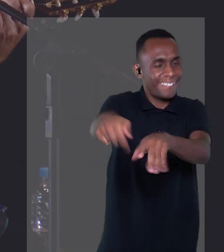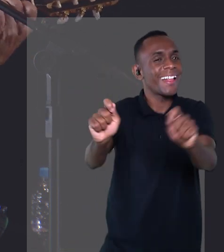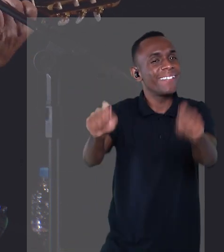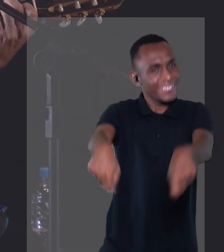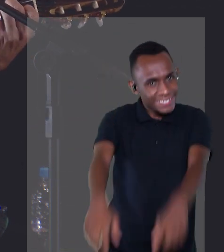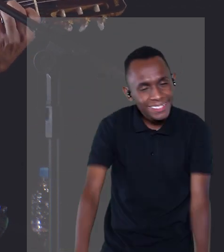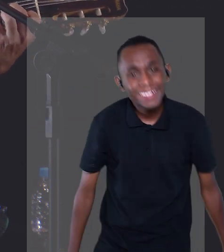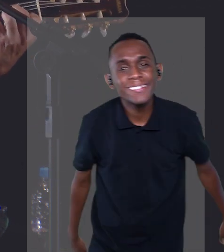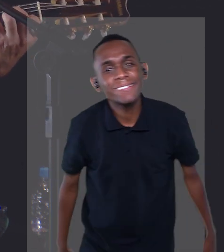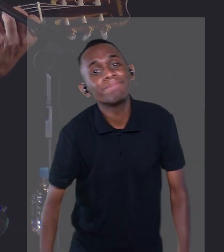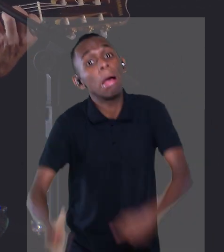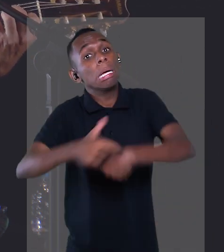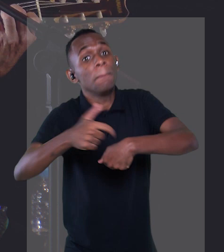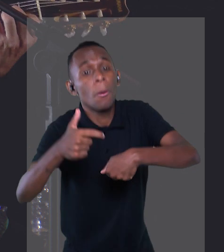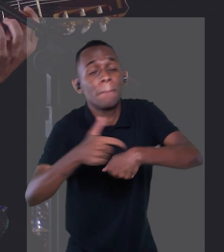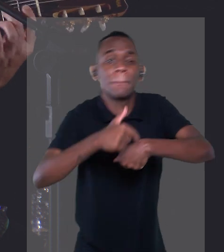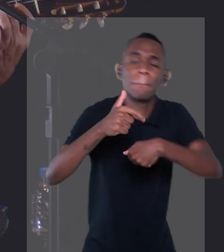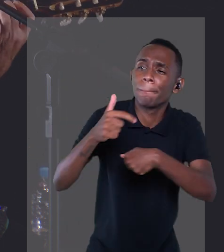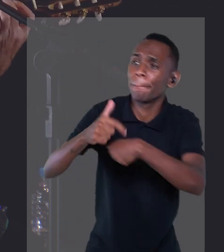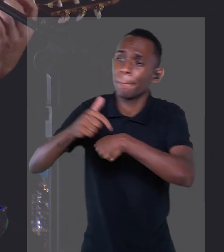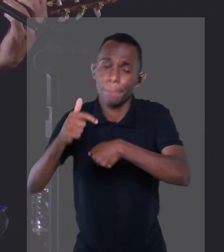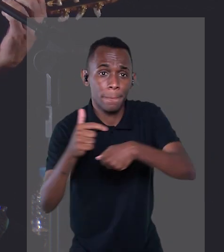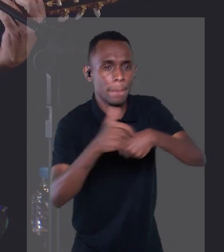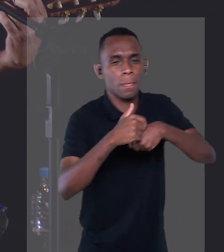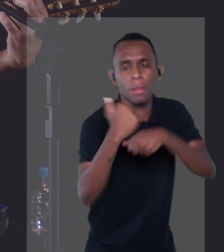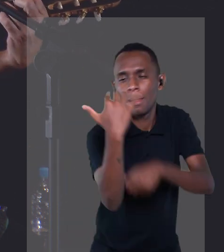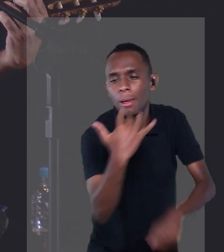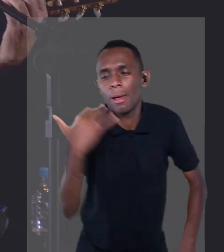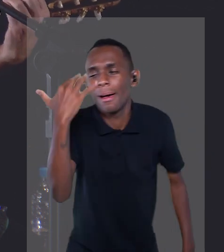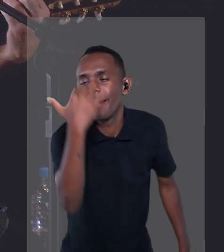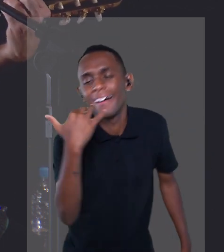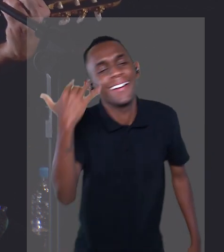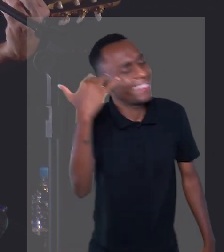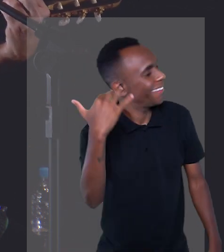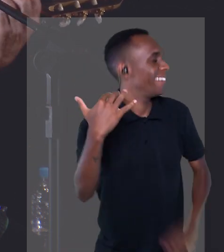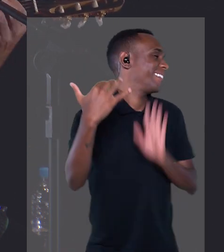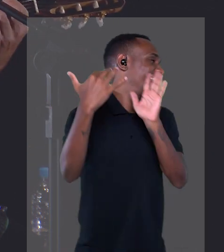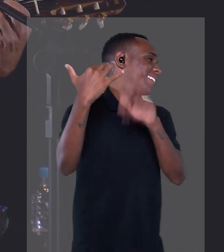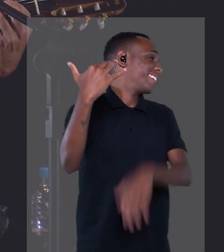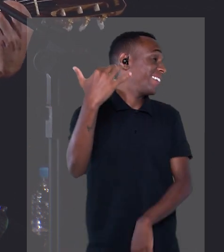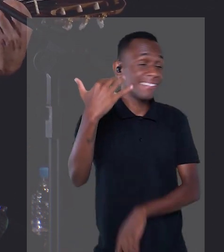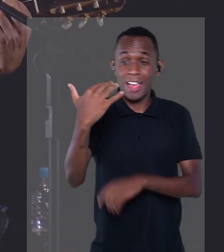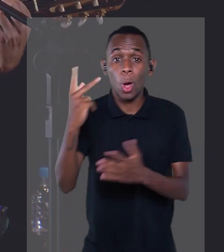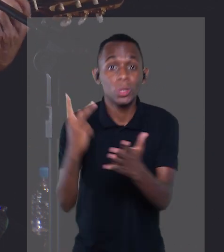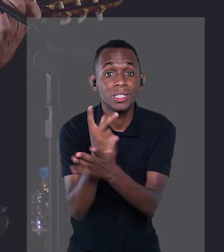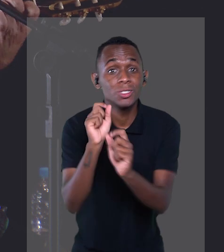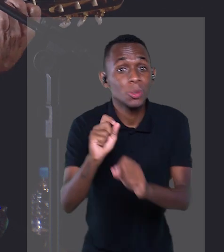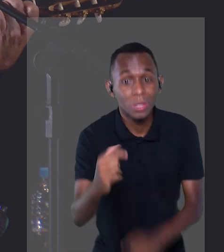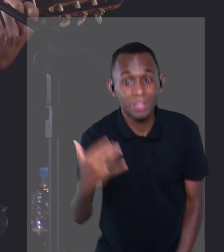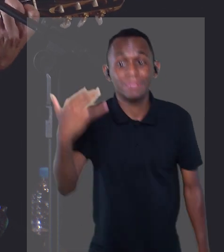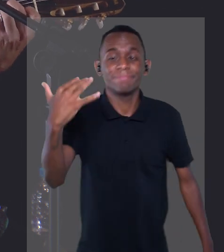E quando te conquistar do lado de lá,